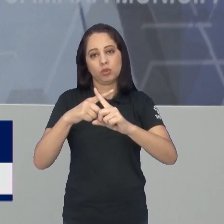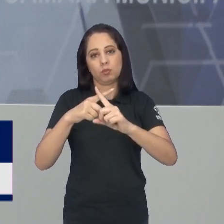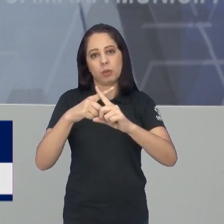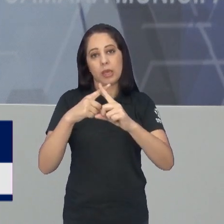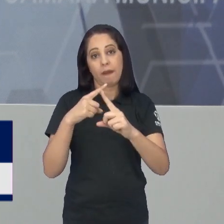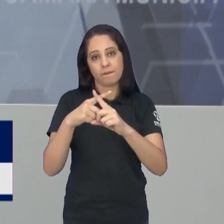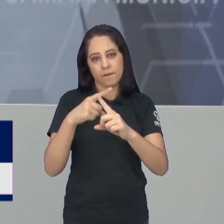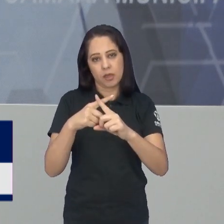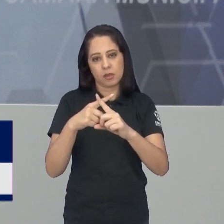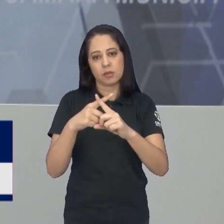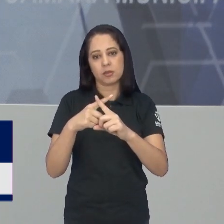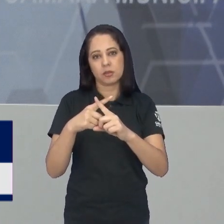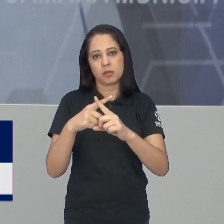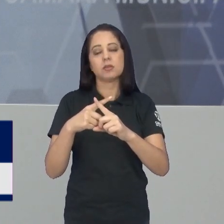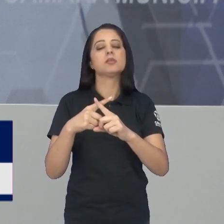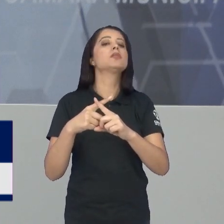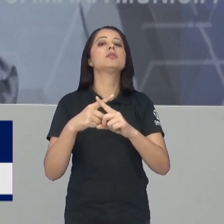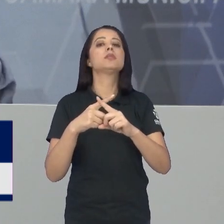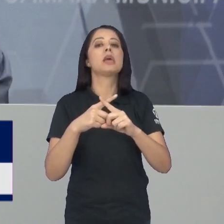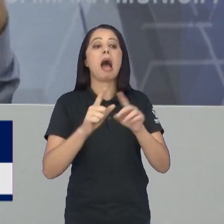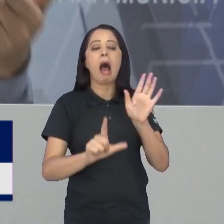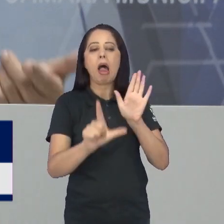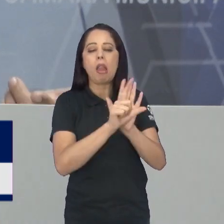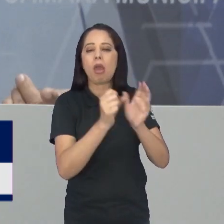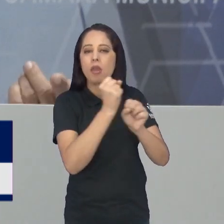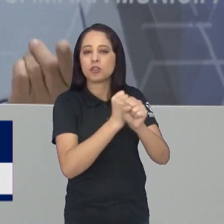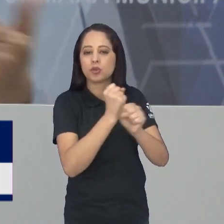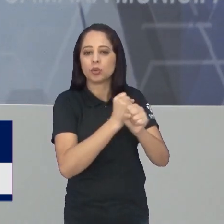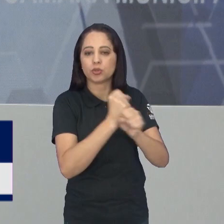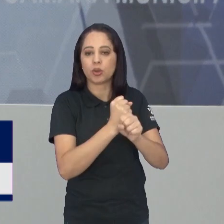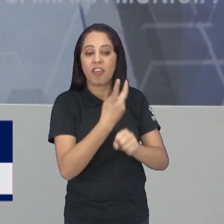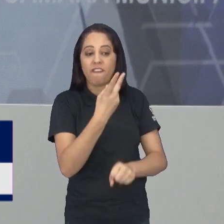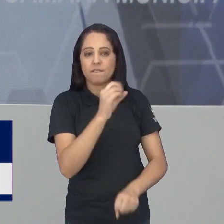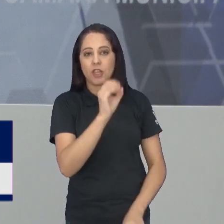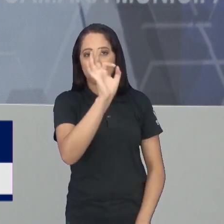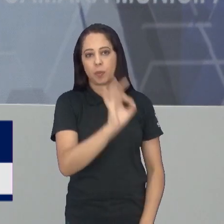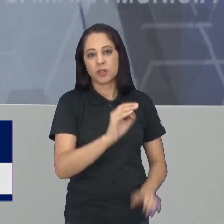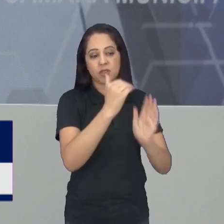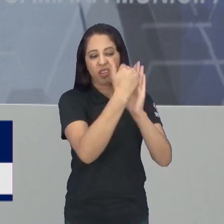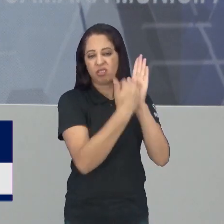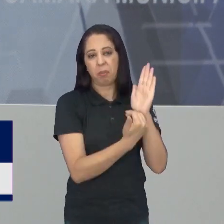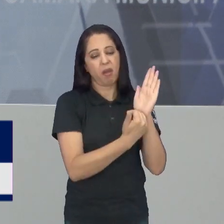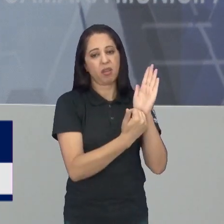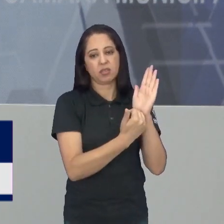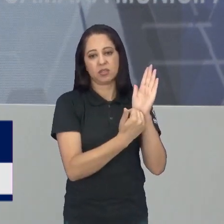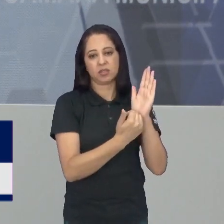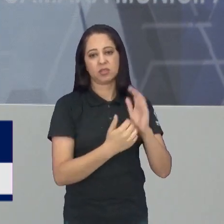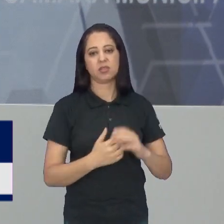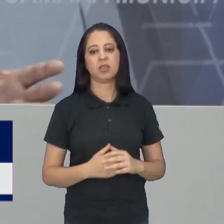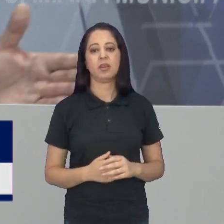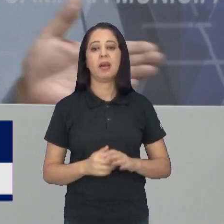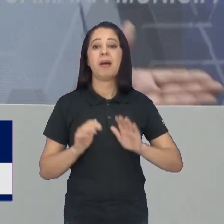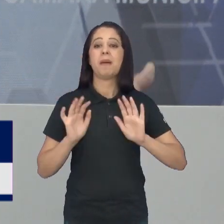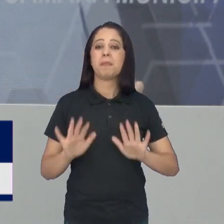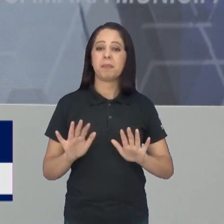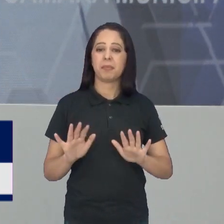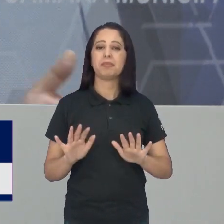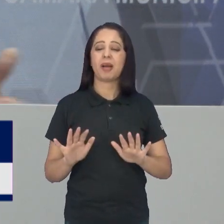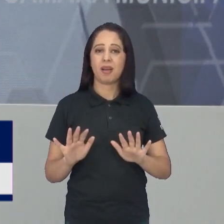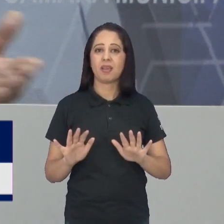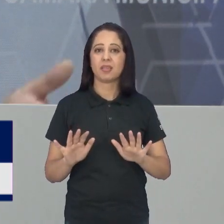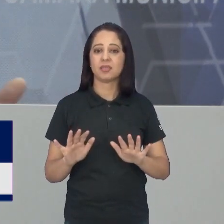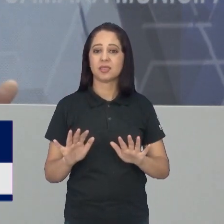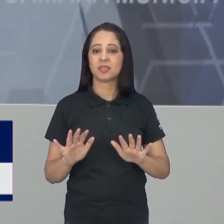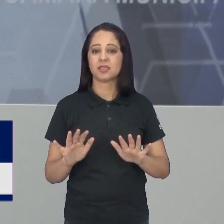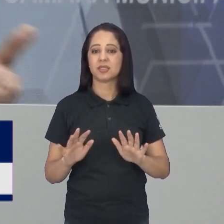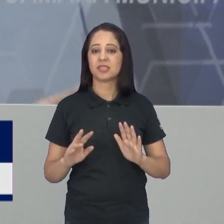da outorga onerosa, ele tem um desconto de 20%. Nada contra também. Só que nós já